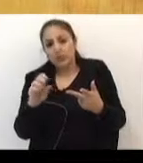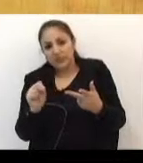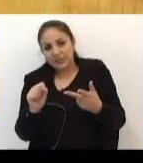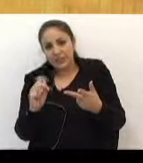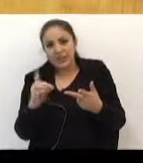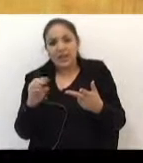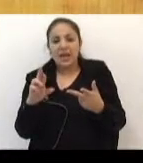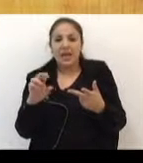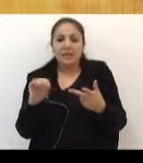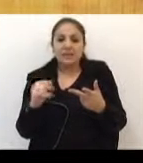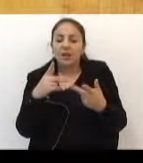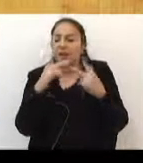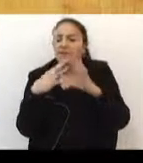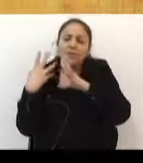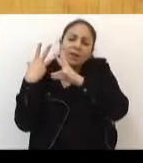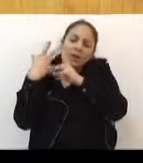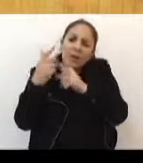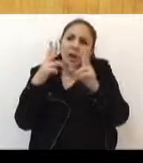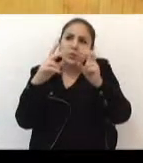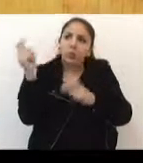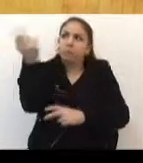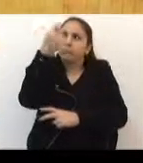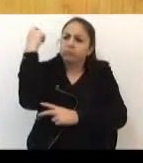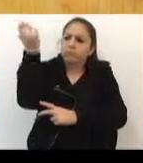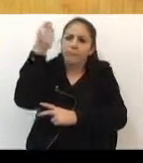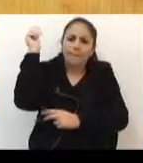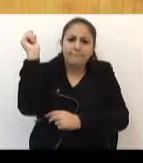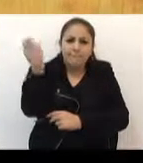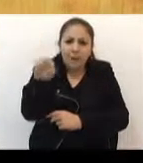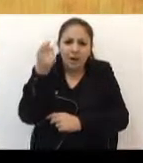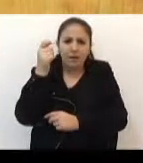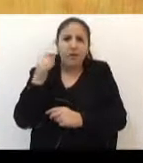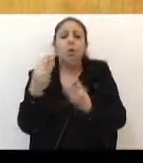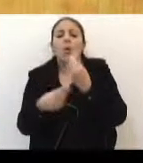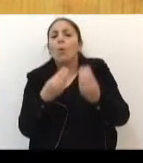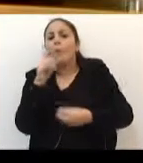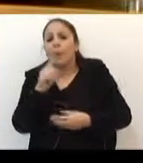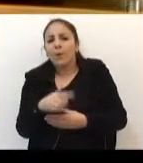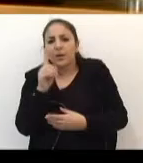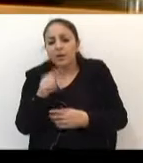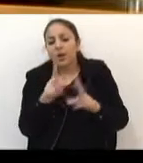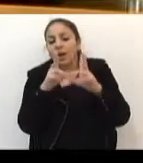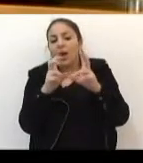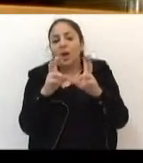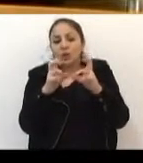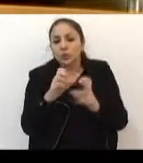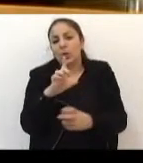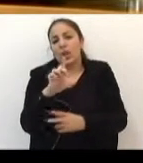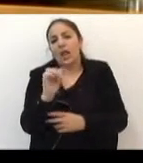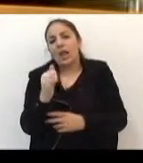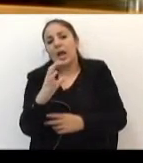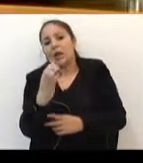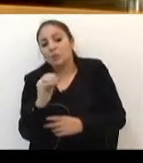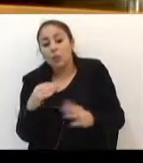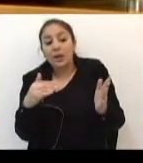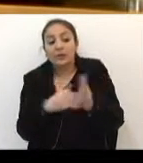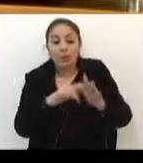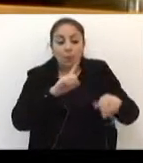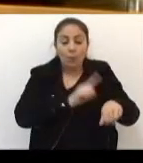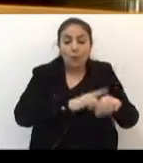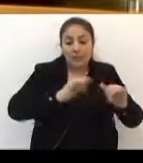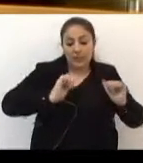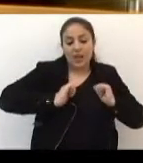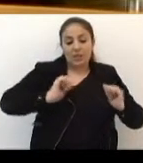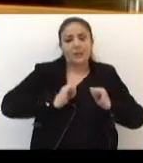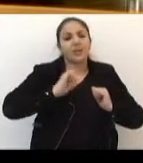do guasqueiro, né, como se tira ali os tentos do laço até o momento de lazer, que é hoje os tiros